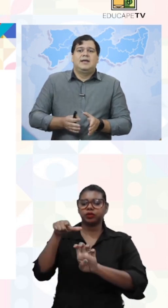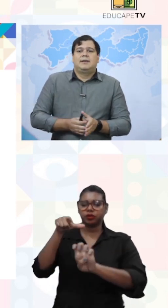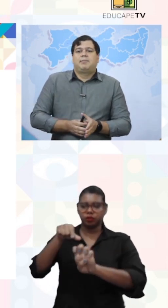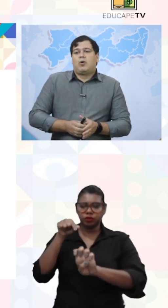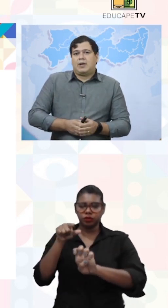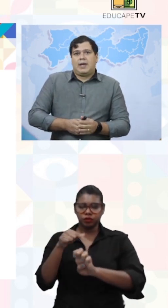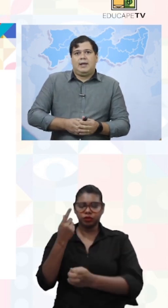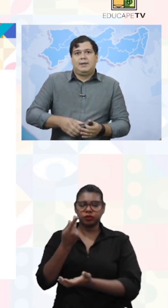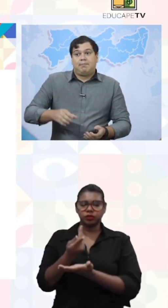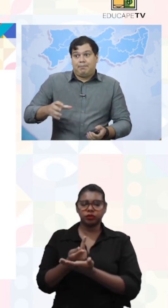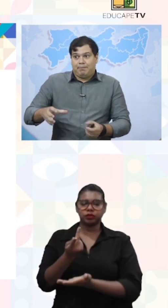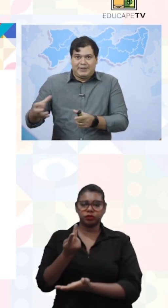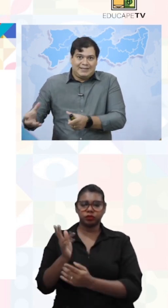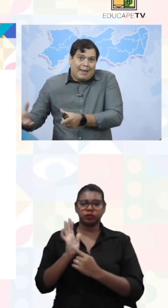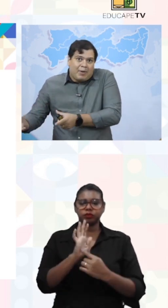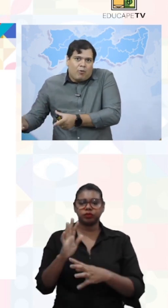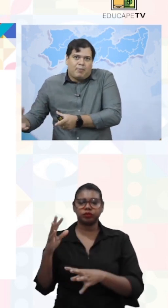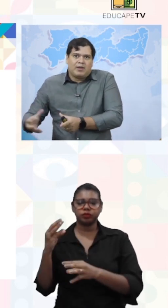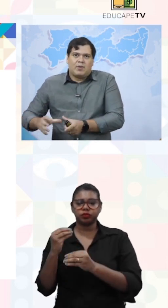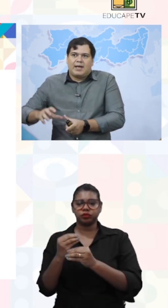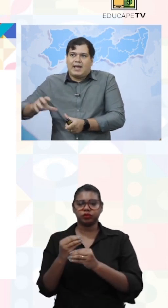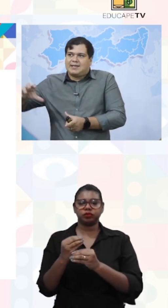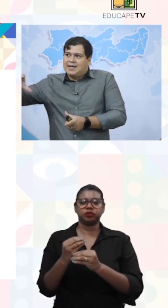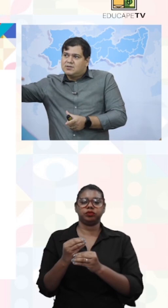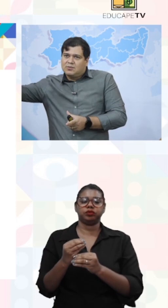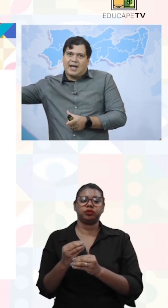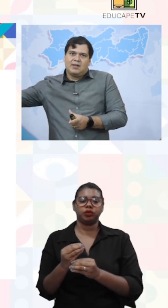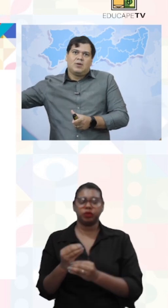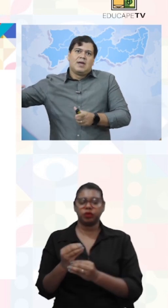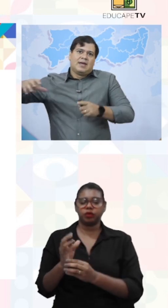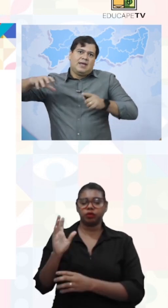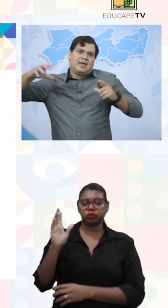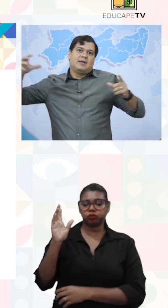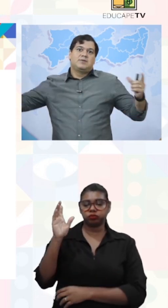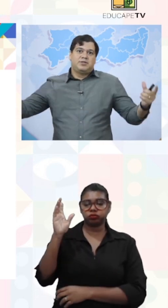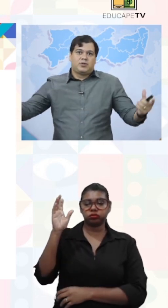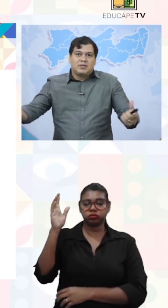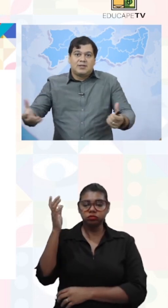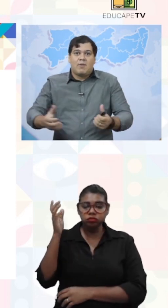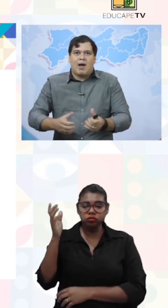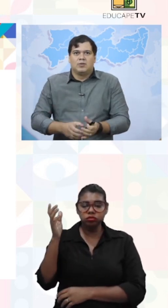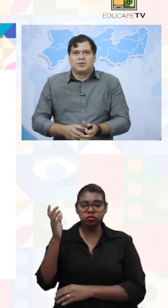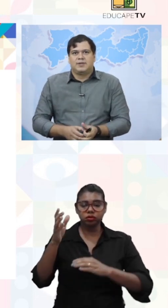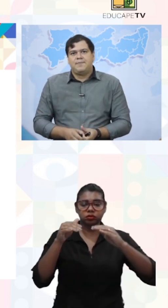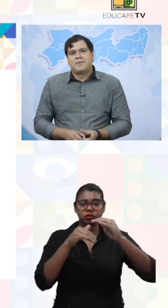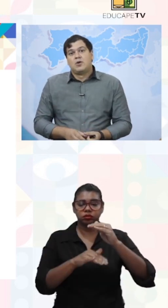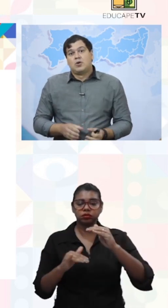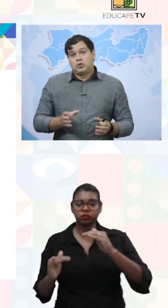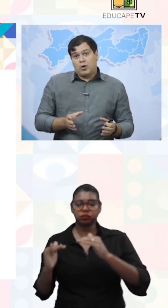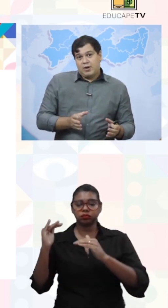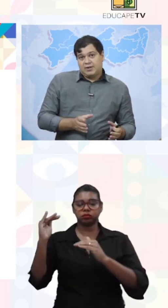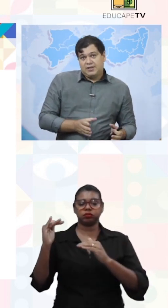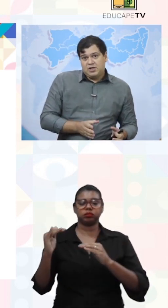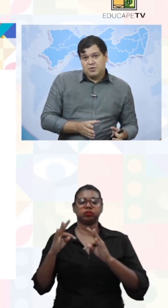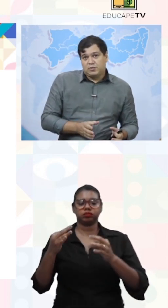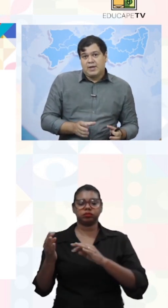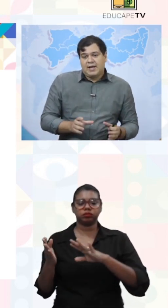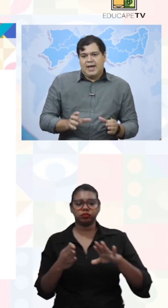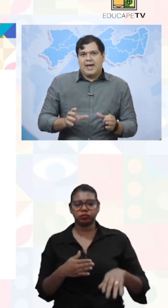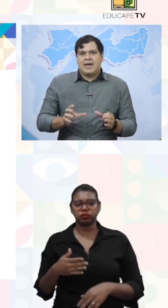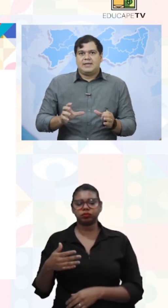Que ele está preocupado com aquele resultado em que os estoques são altos, né? O